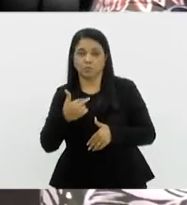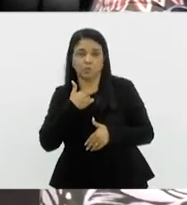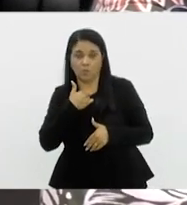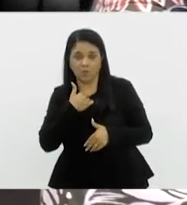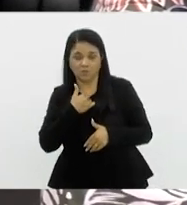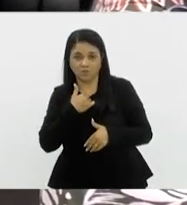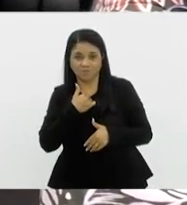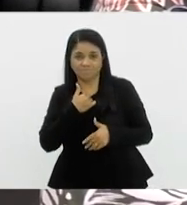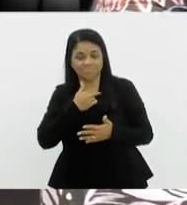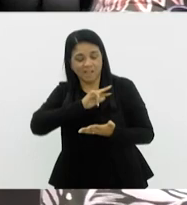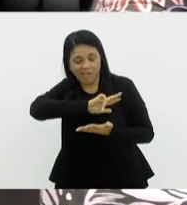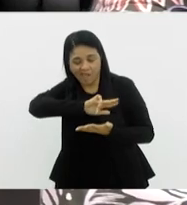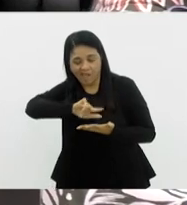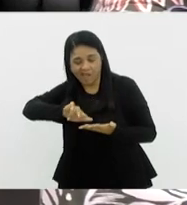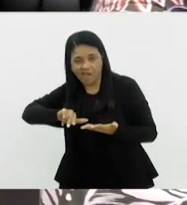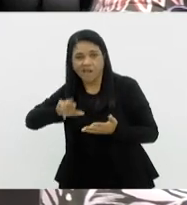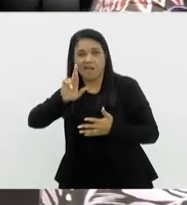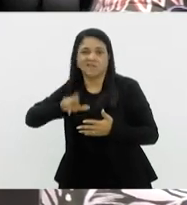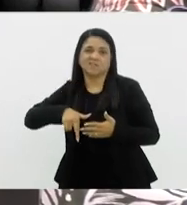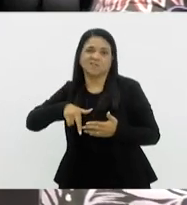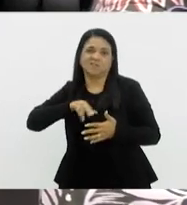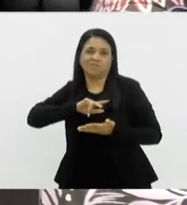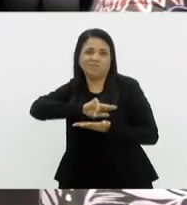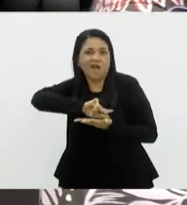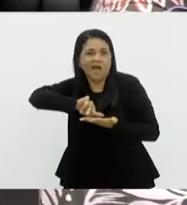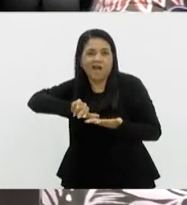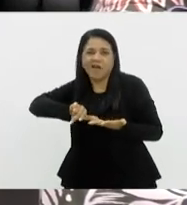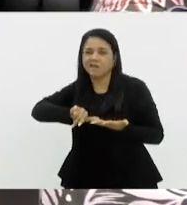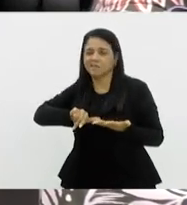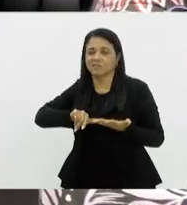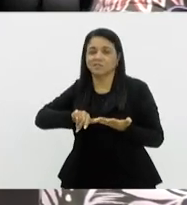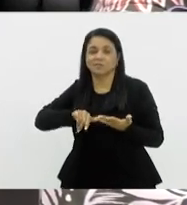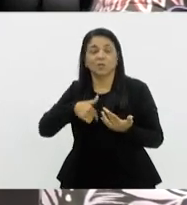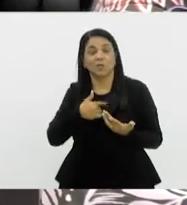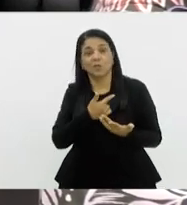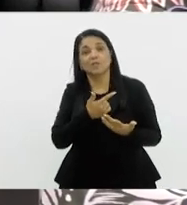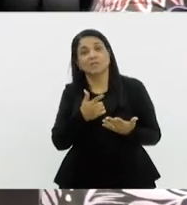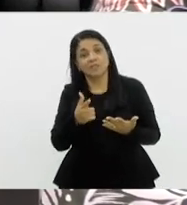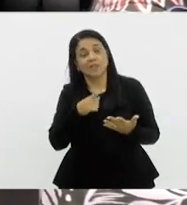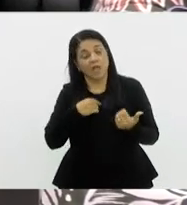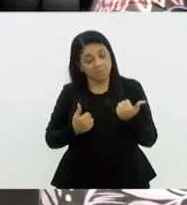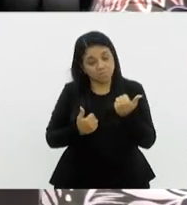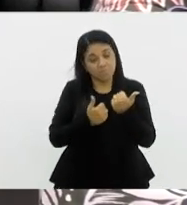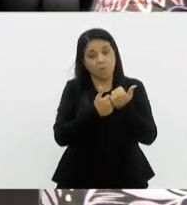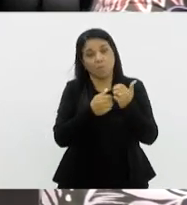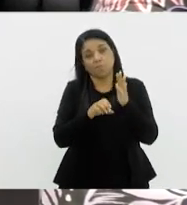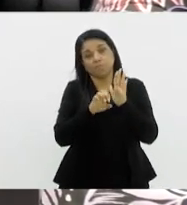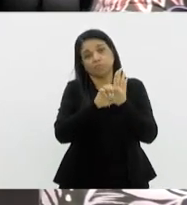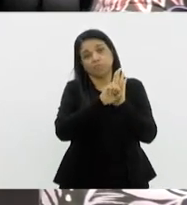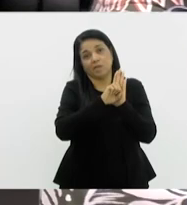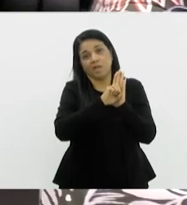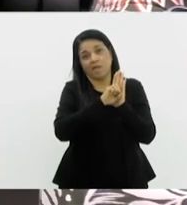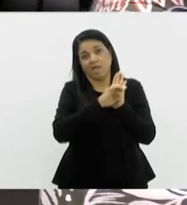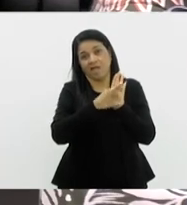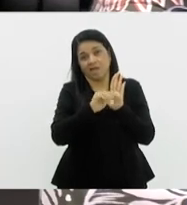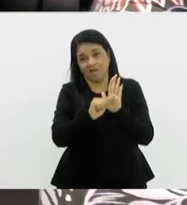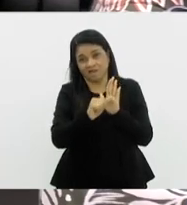está amparado, né, pelo Estatuto da Criança e do Adolescente, que garante uma série de direitos que